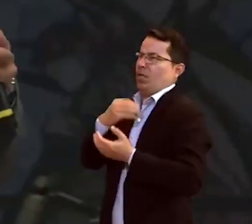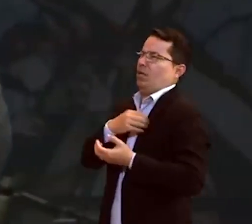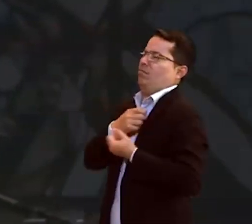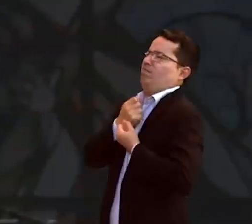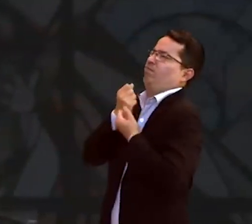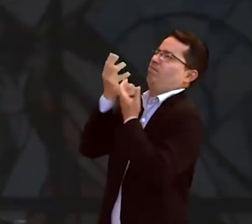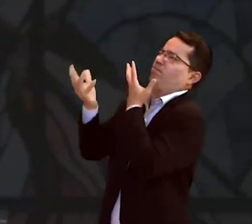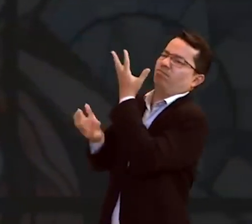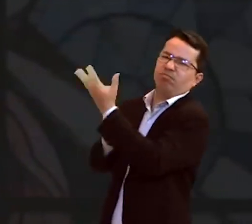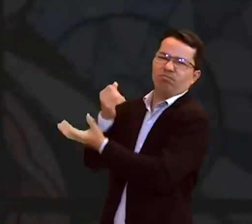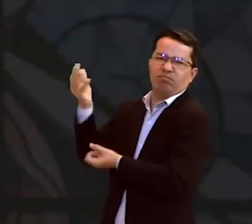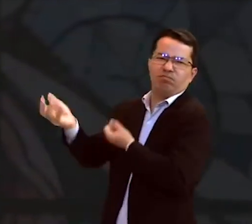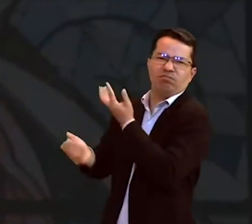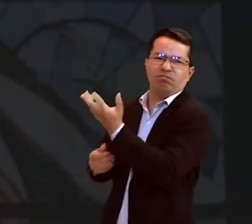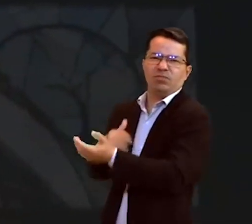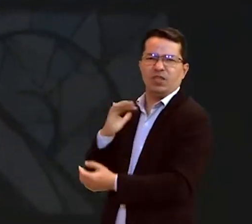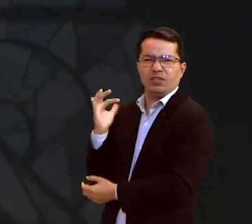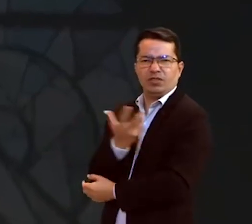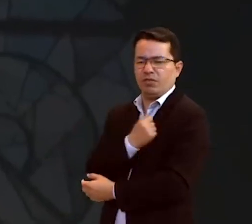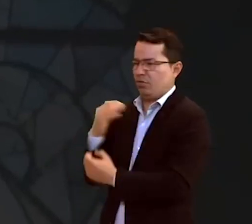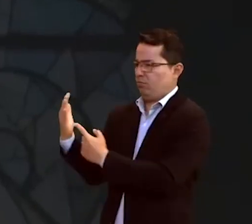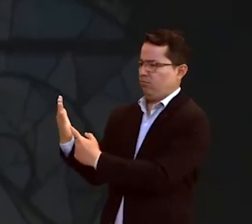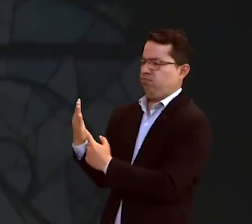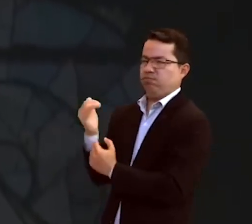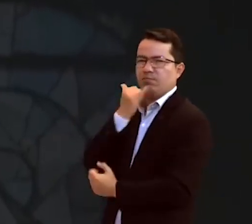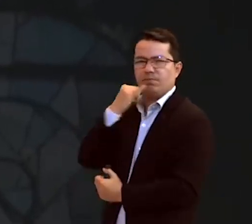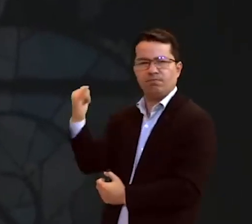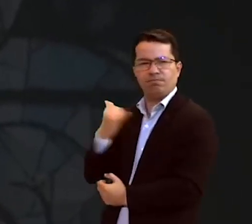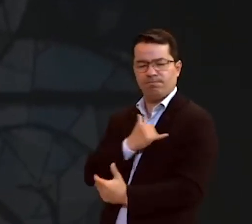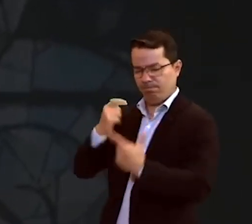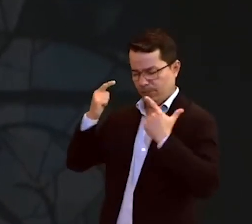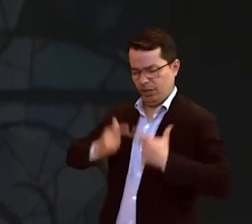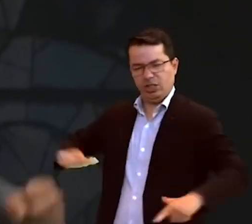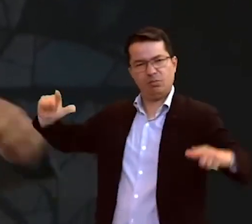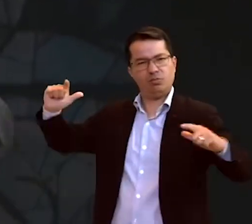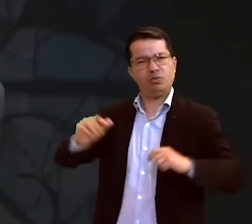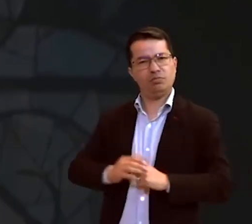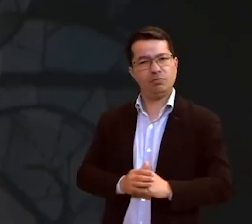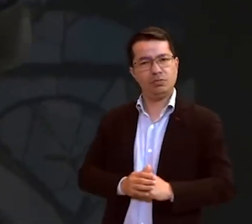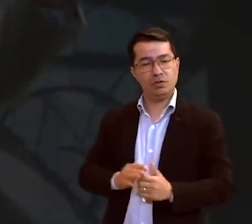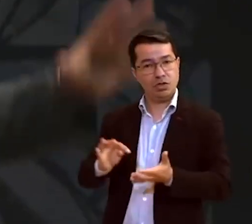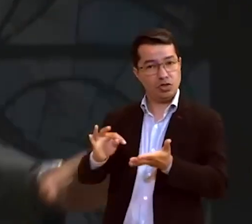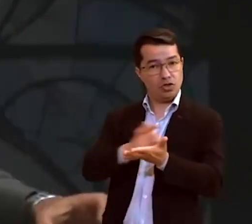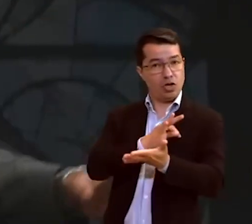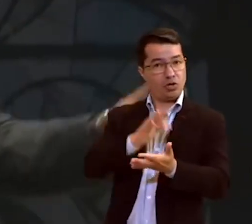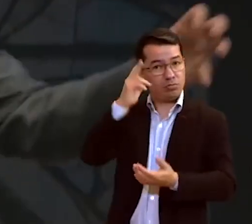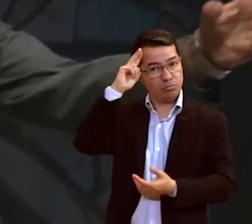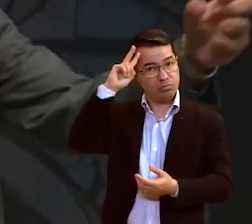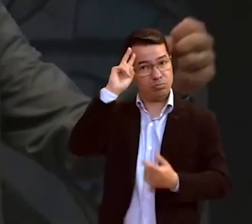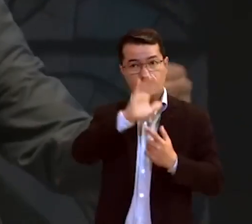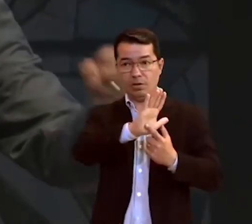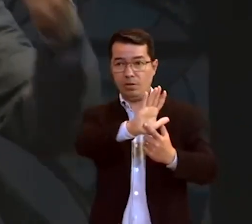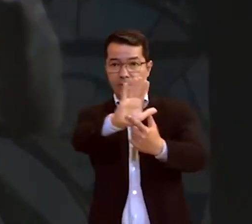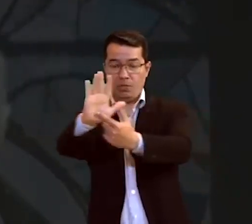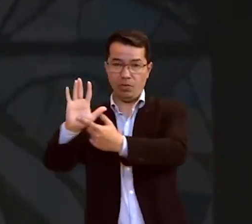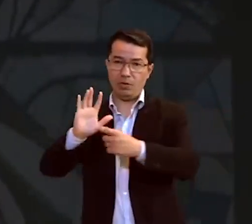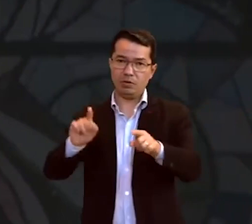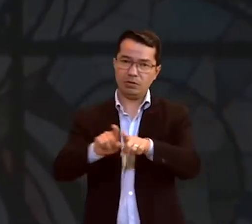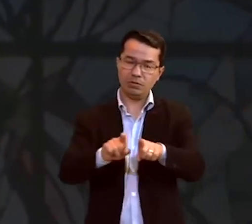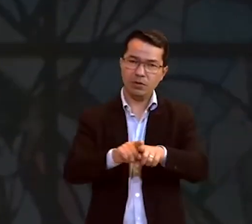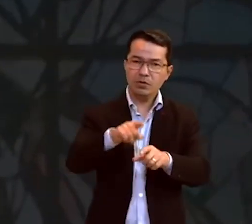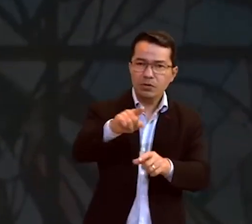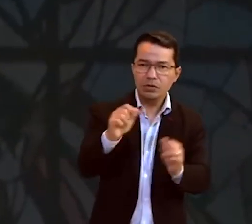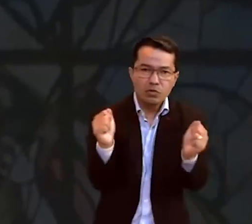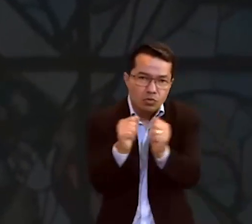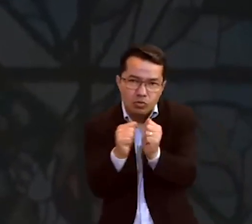salvação. Então, Tiago está lembrando para a igreja o seguinte: olha, quando vocês se reunirem, quando vocês mesmos dispersos, mas estiverem juntos, não